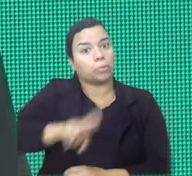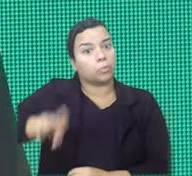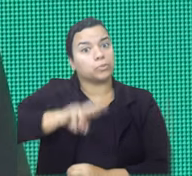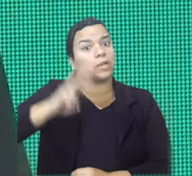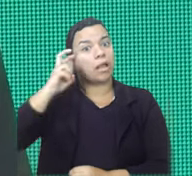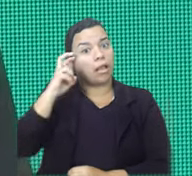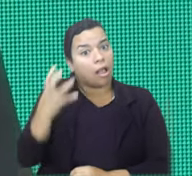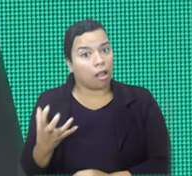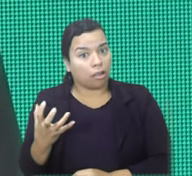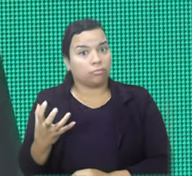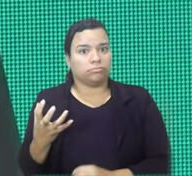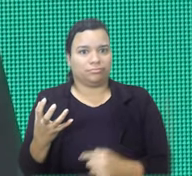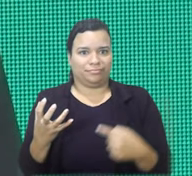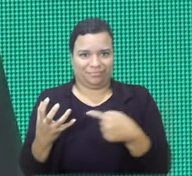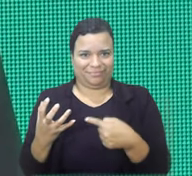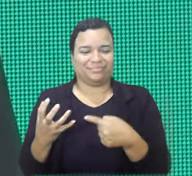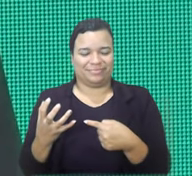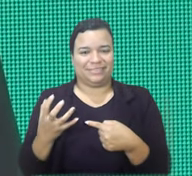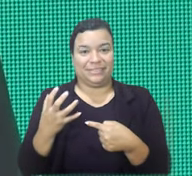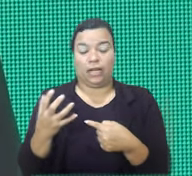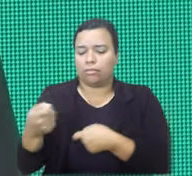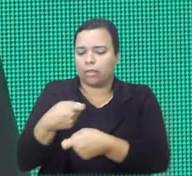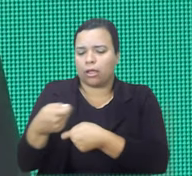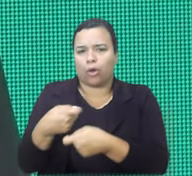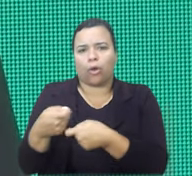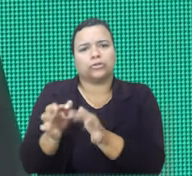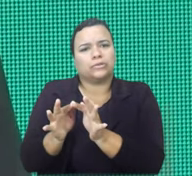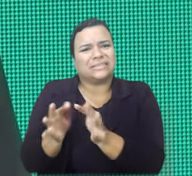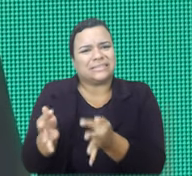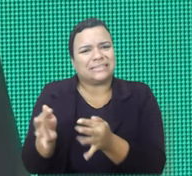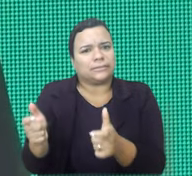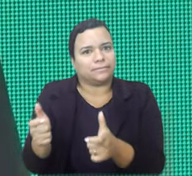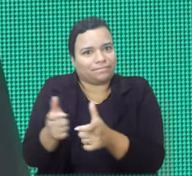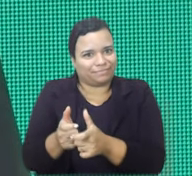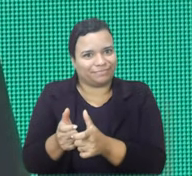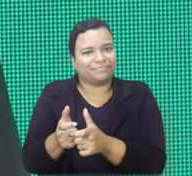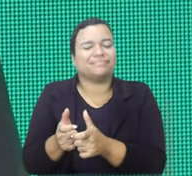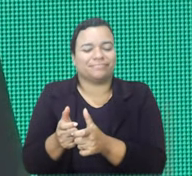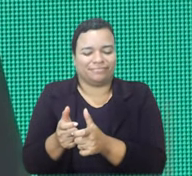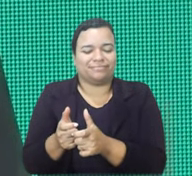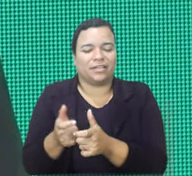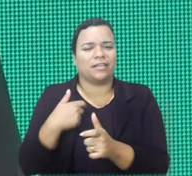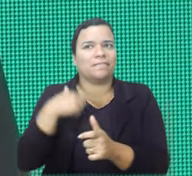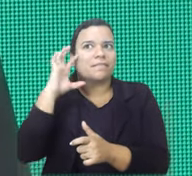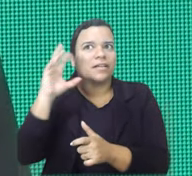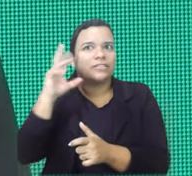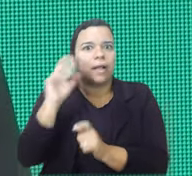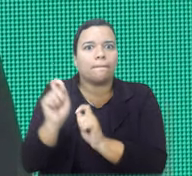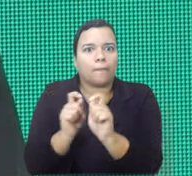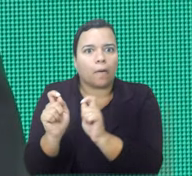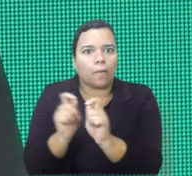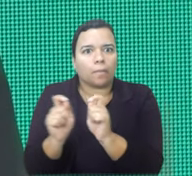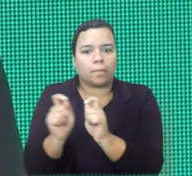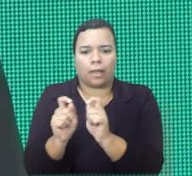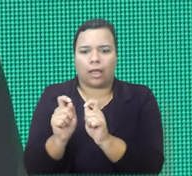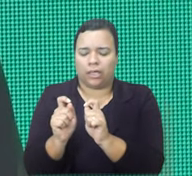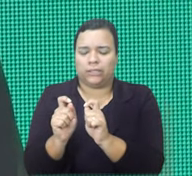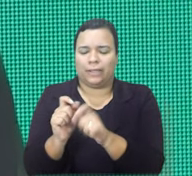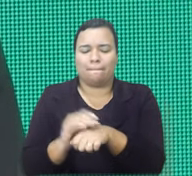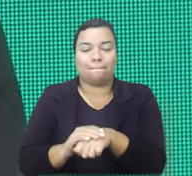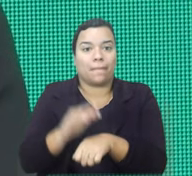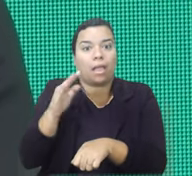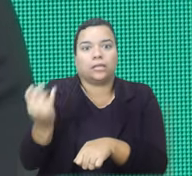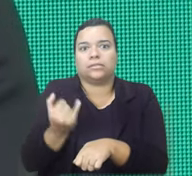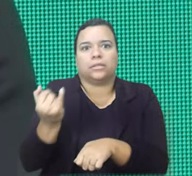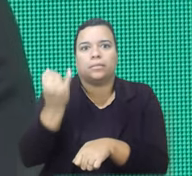artificial para o micro e pequeno negócio Imagina você poupar o recurso que você tem de mais importante na